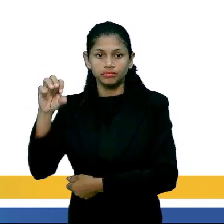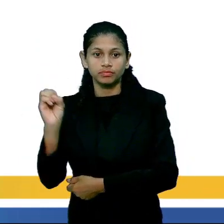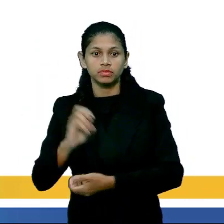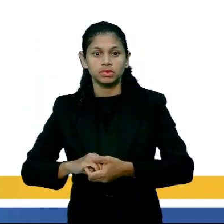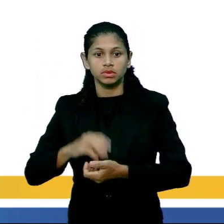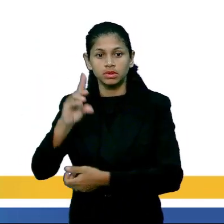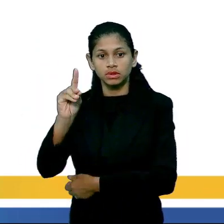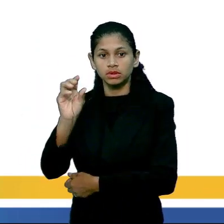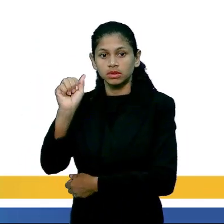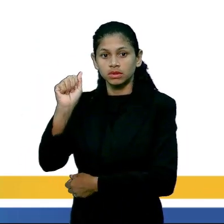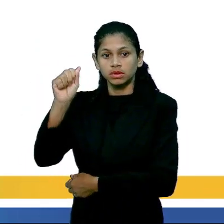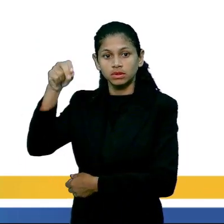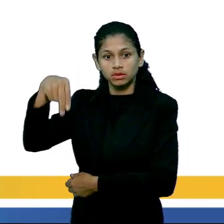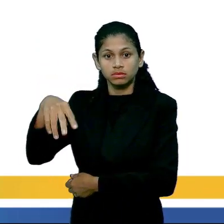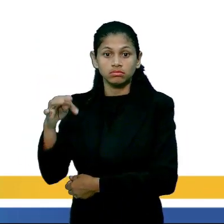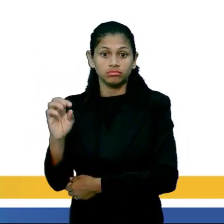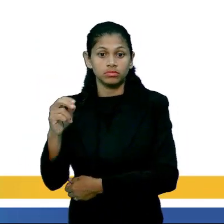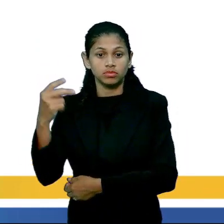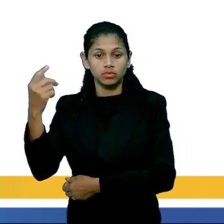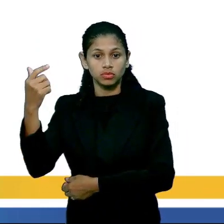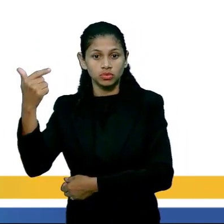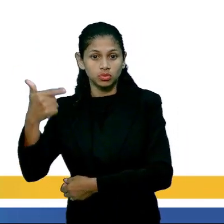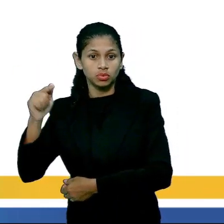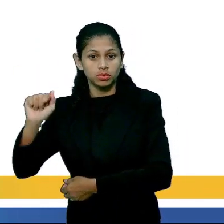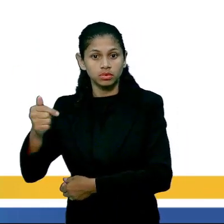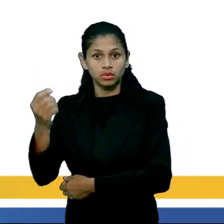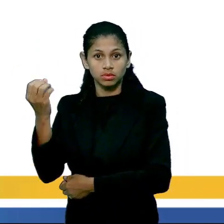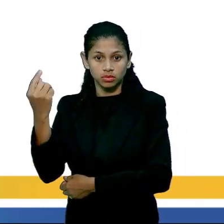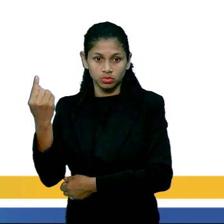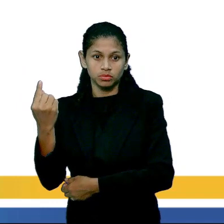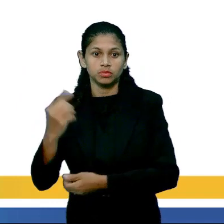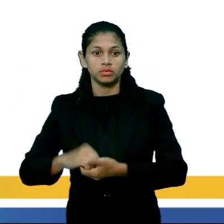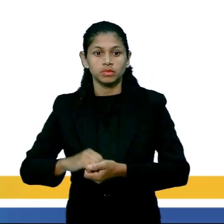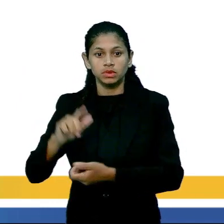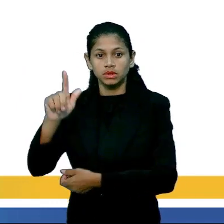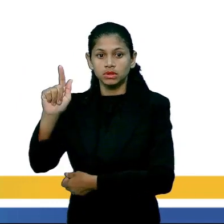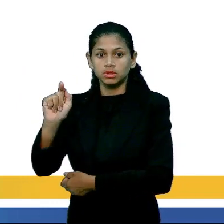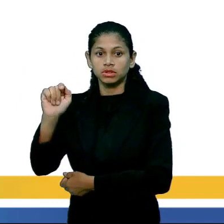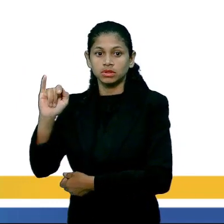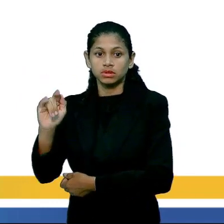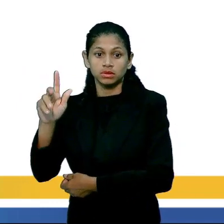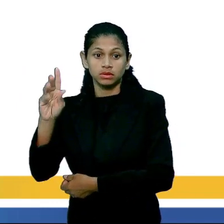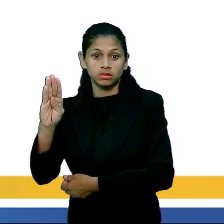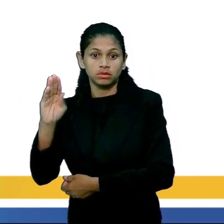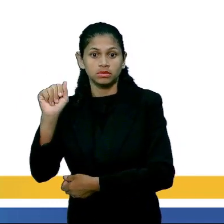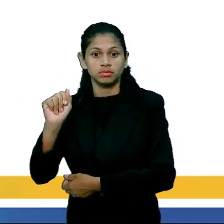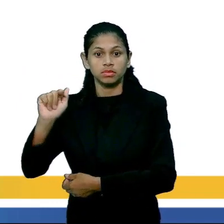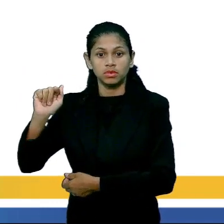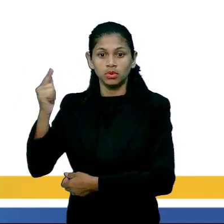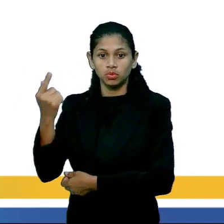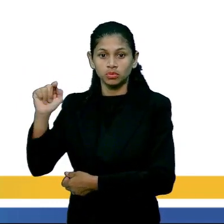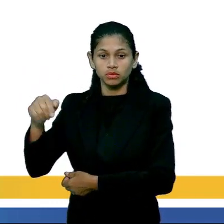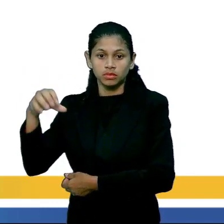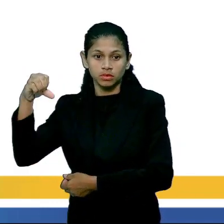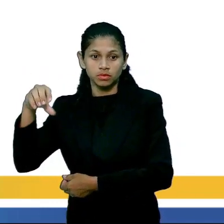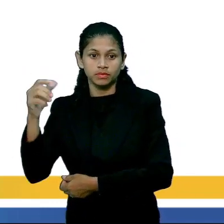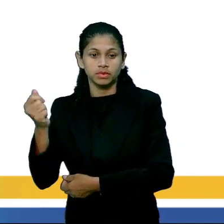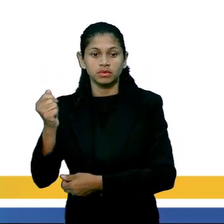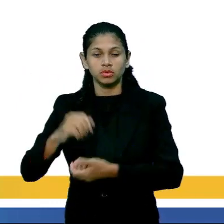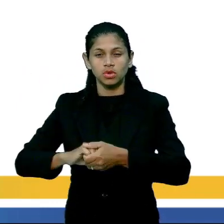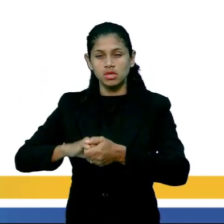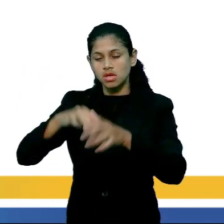2,01 2 metros em centímetro Giba 1,92 o Leandro dois e 11